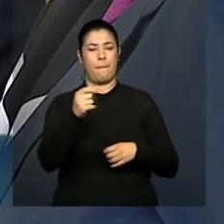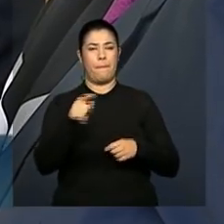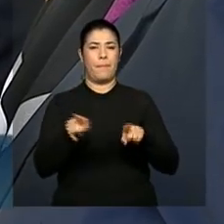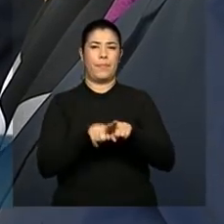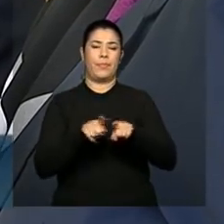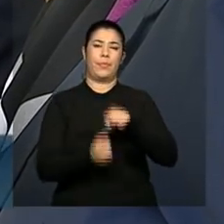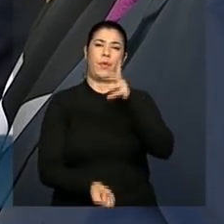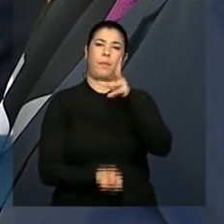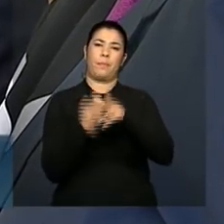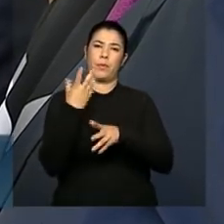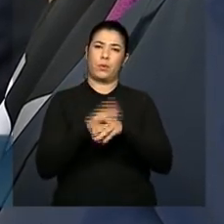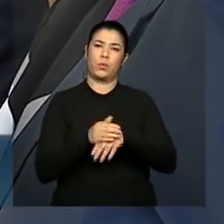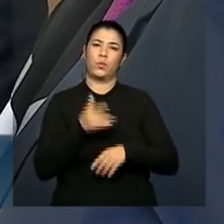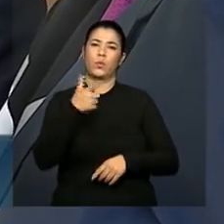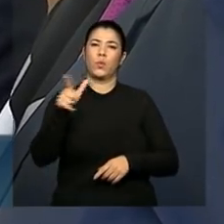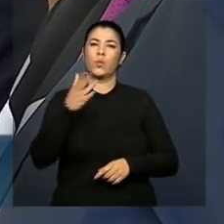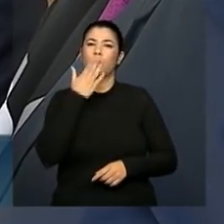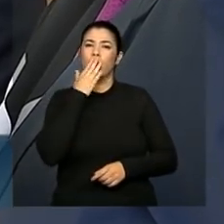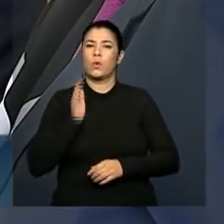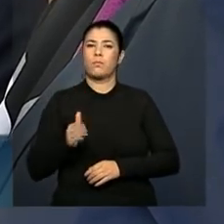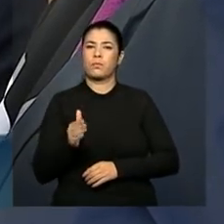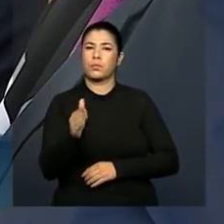como pescados.